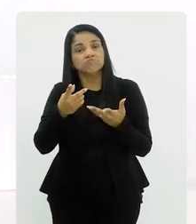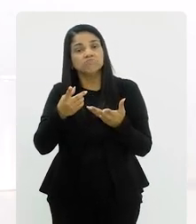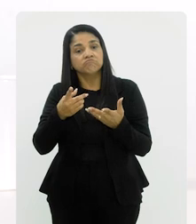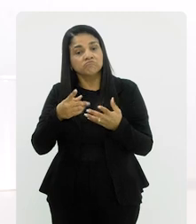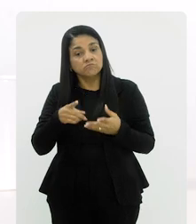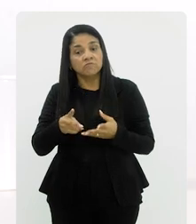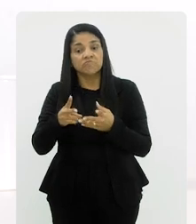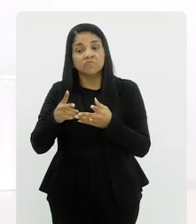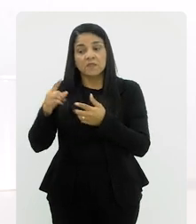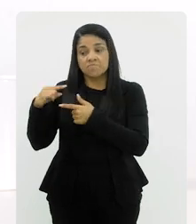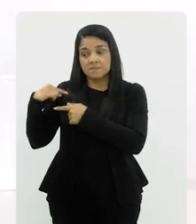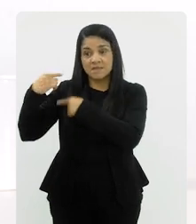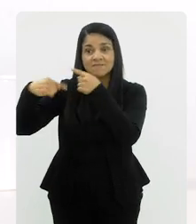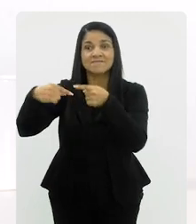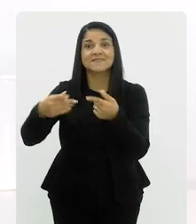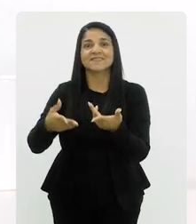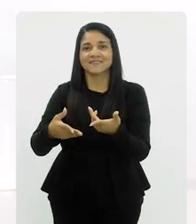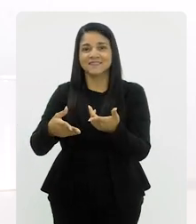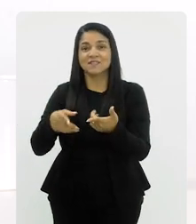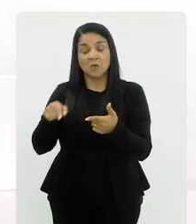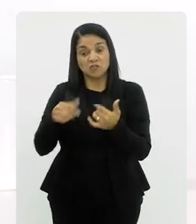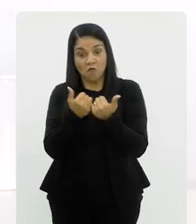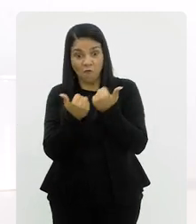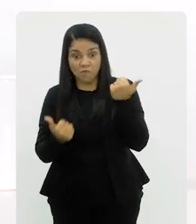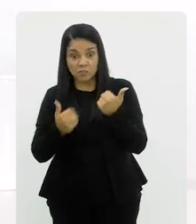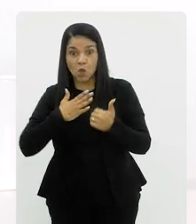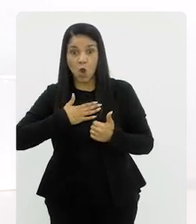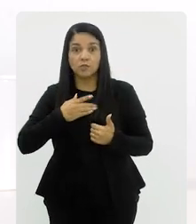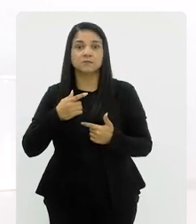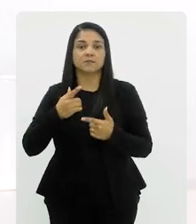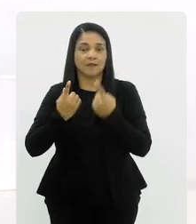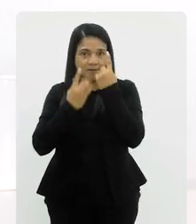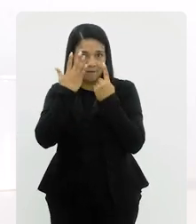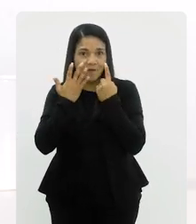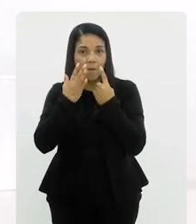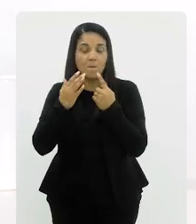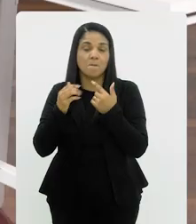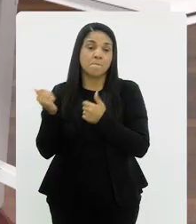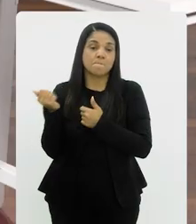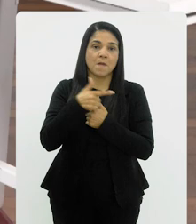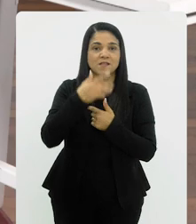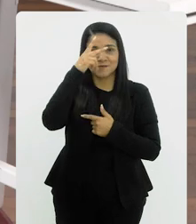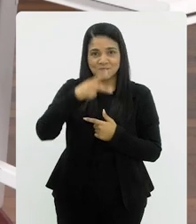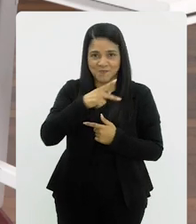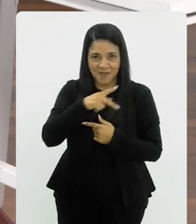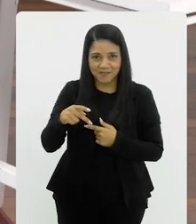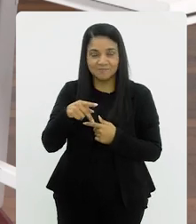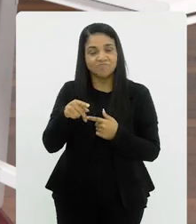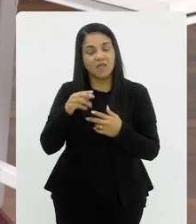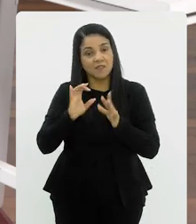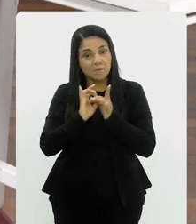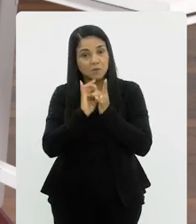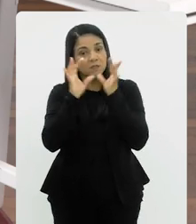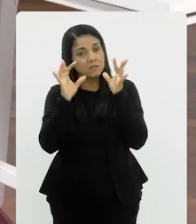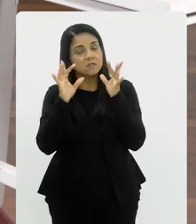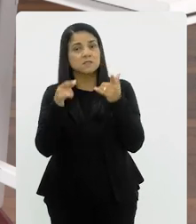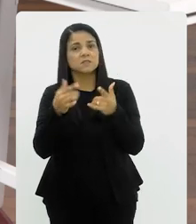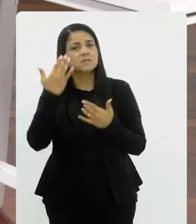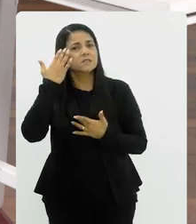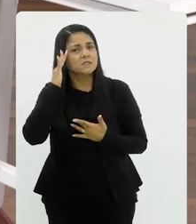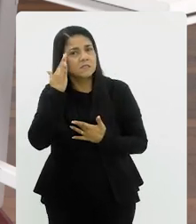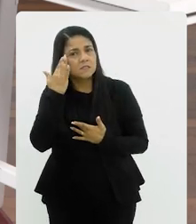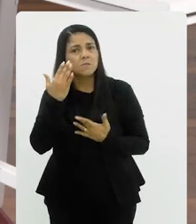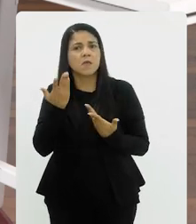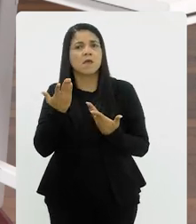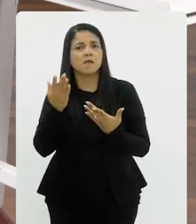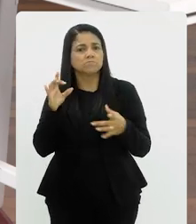quebrou e eu acho que ele vai deixar um legado, porque o vice-presidente dele gosta, acho que até mais que ele. É um exemplo de democracia também. Exatamente. Né? De